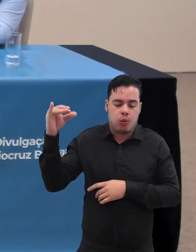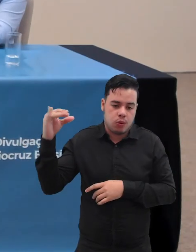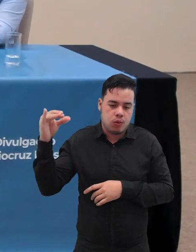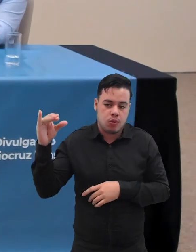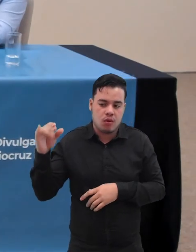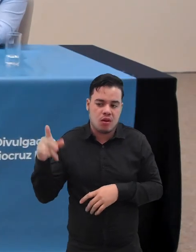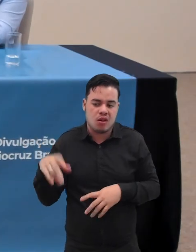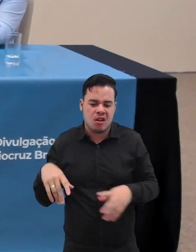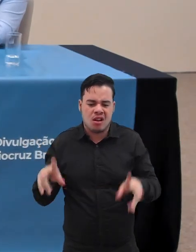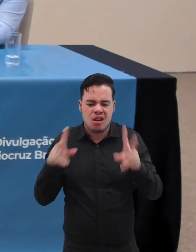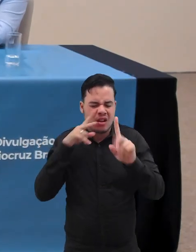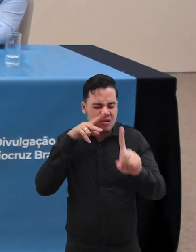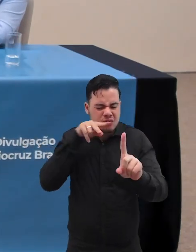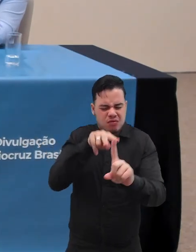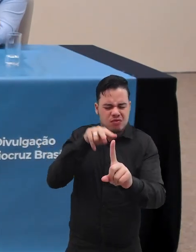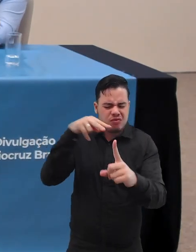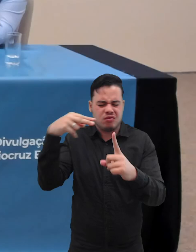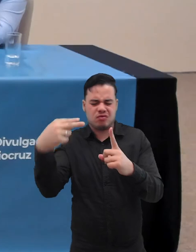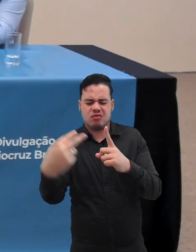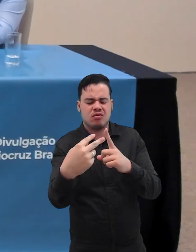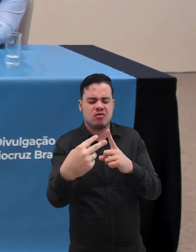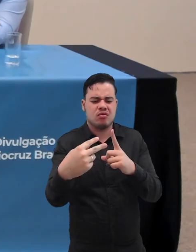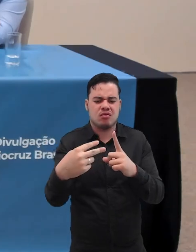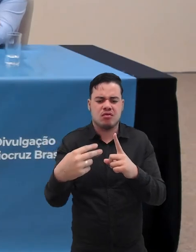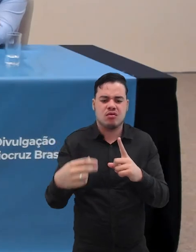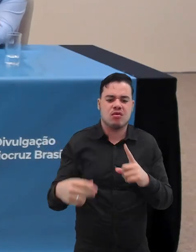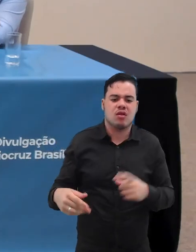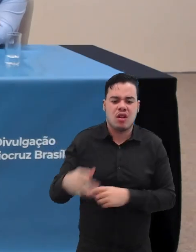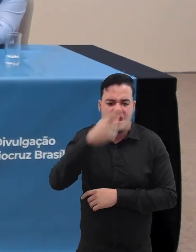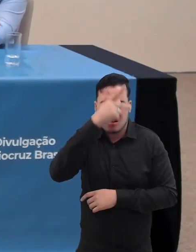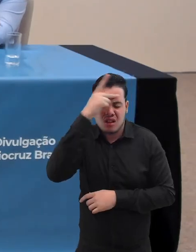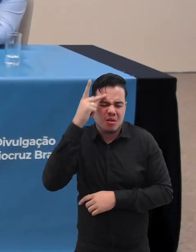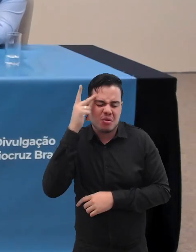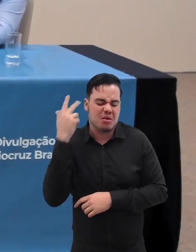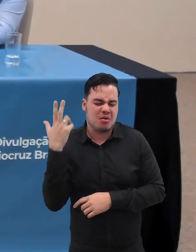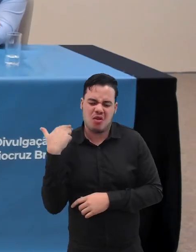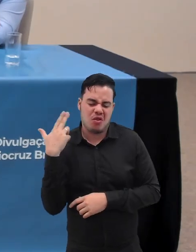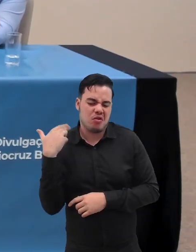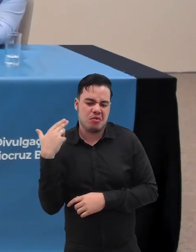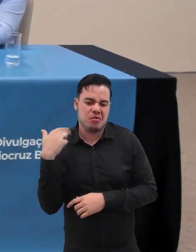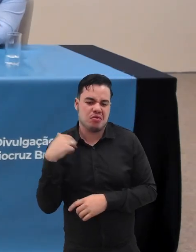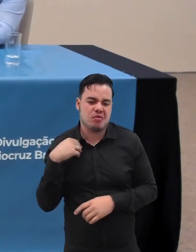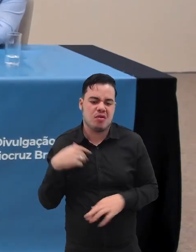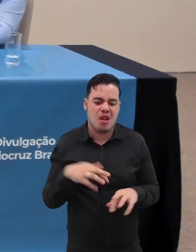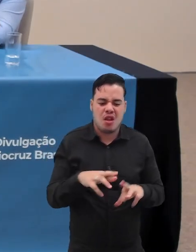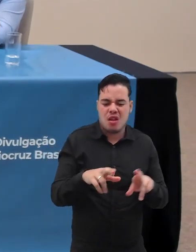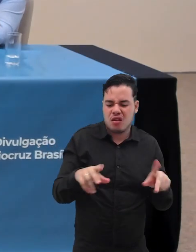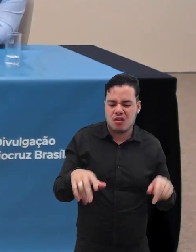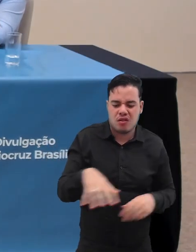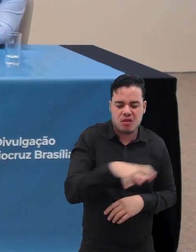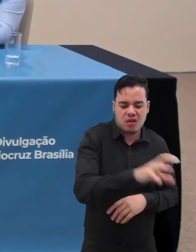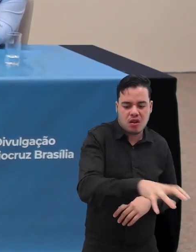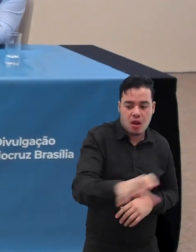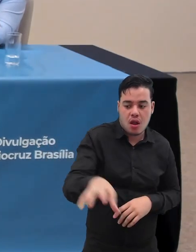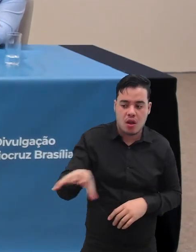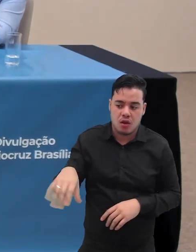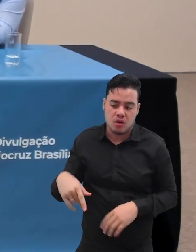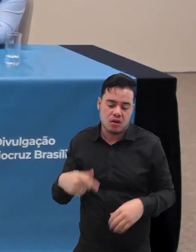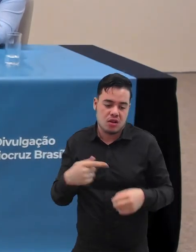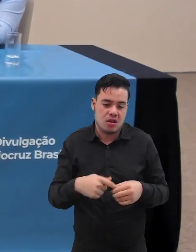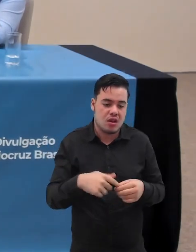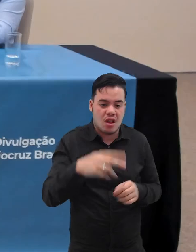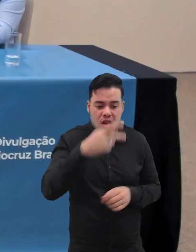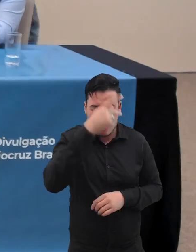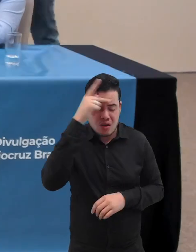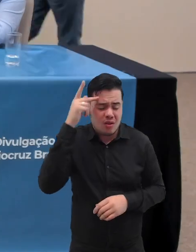perspectiva do cidadão comum, das diferentes regiões da cidade, dos desprovidos, digamos